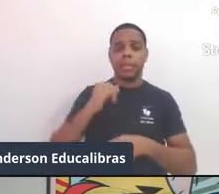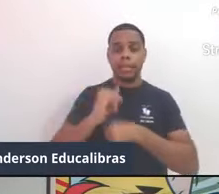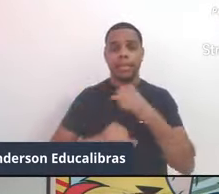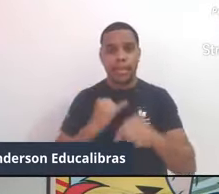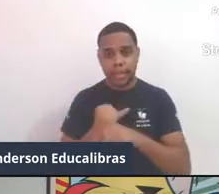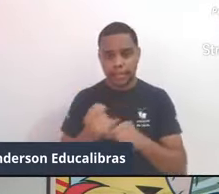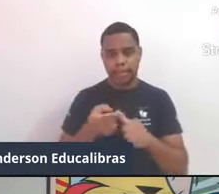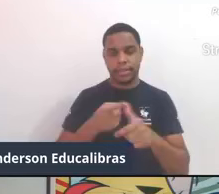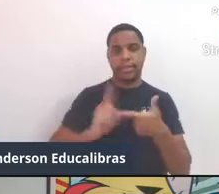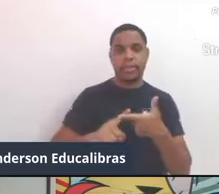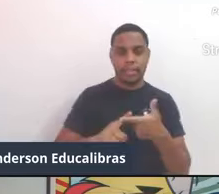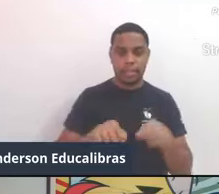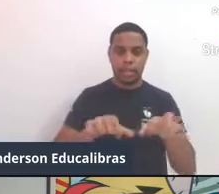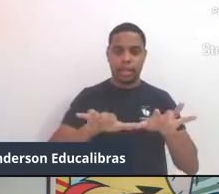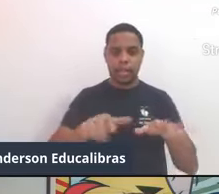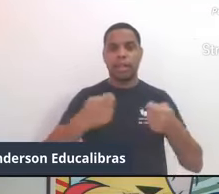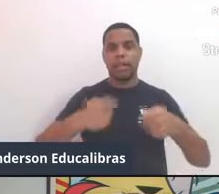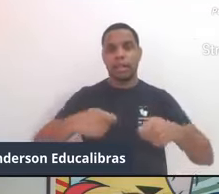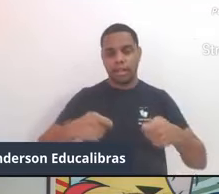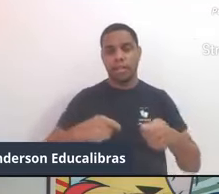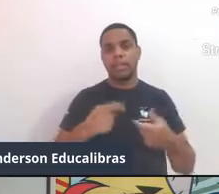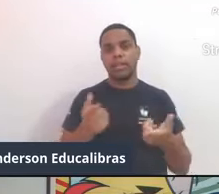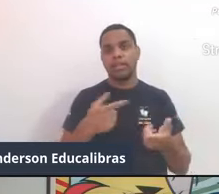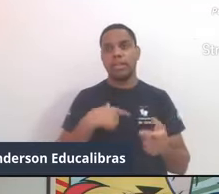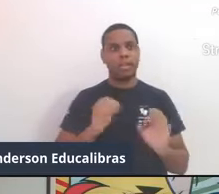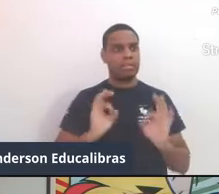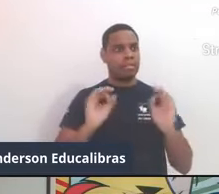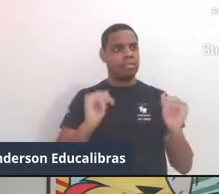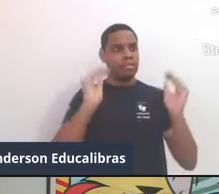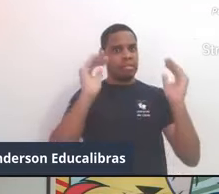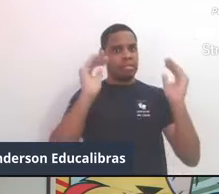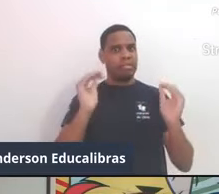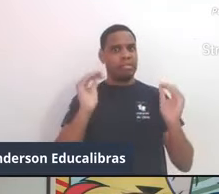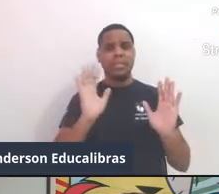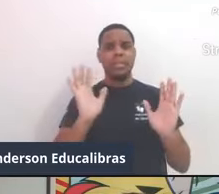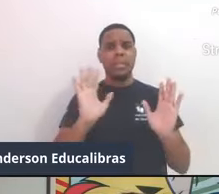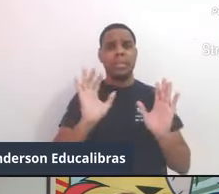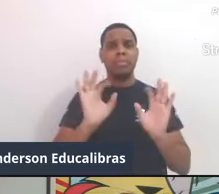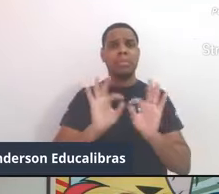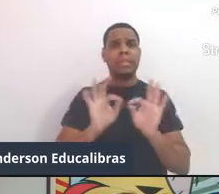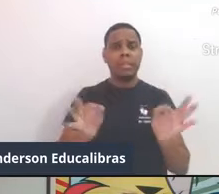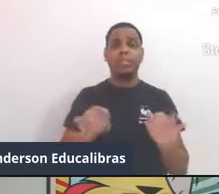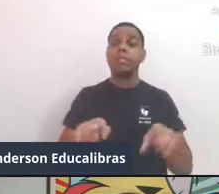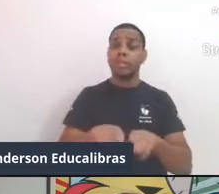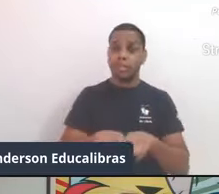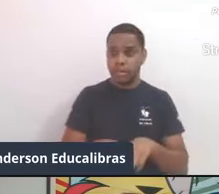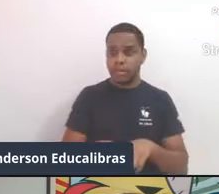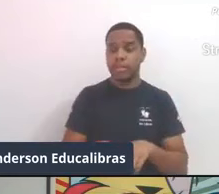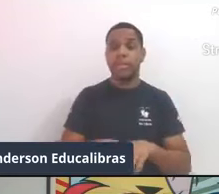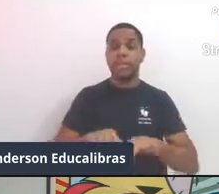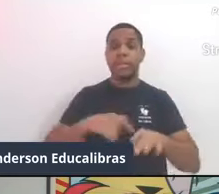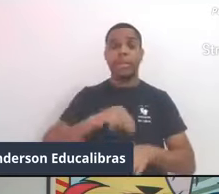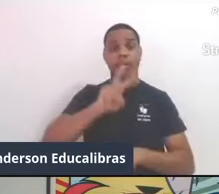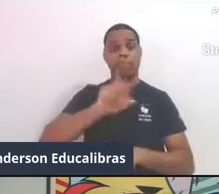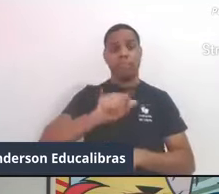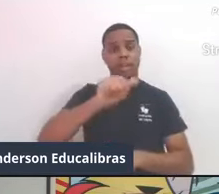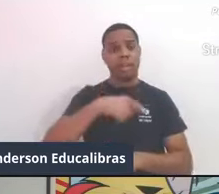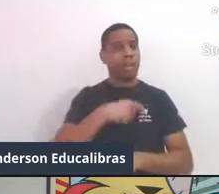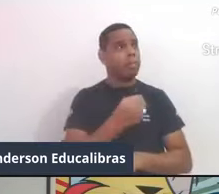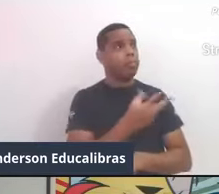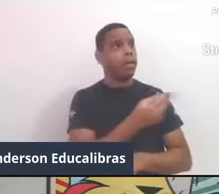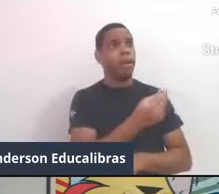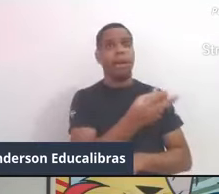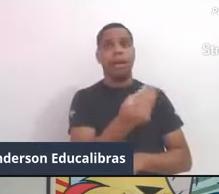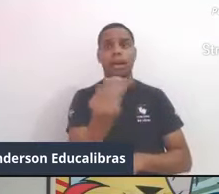internet, você precisa de um computador, não é nada tão sofisticado, e existe uma demanda e muitas vagas para contratação. O